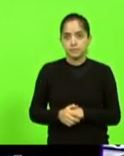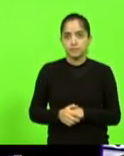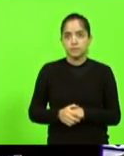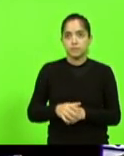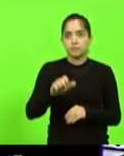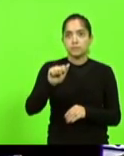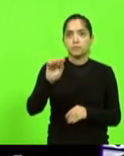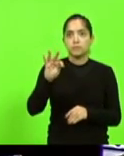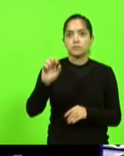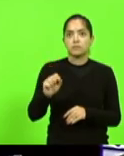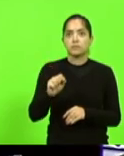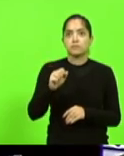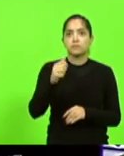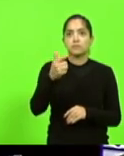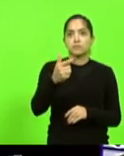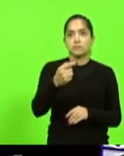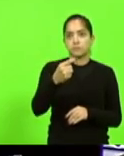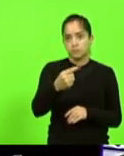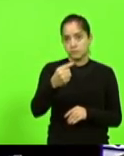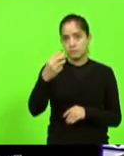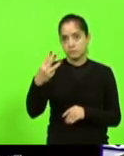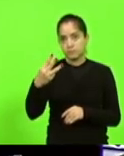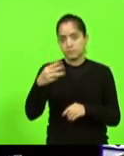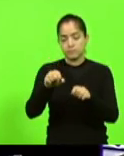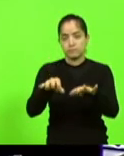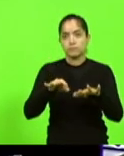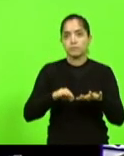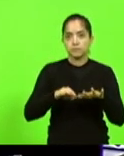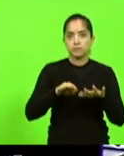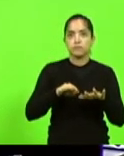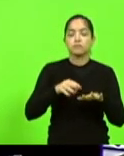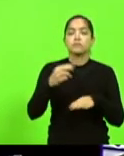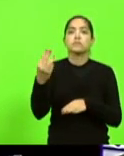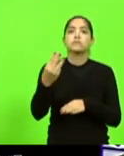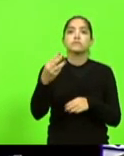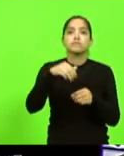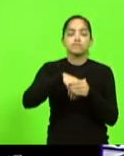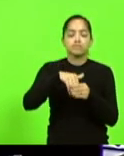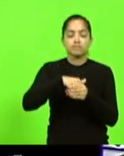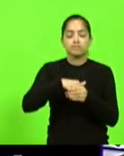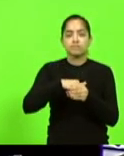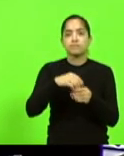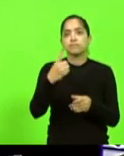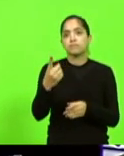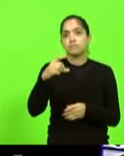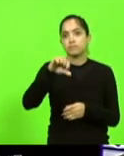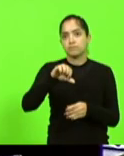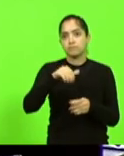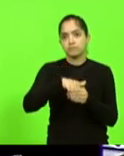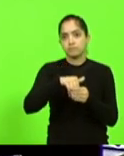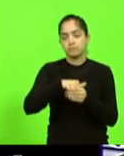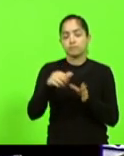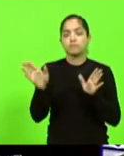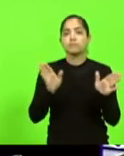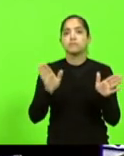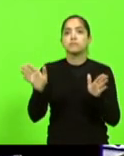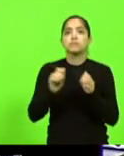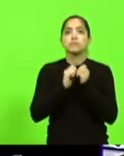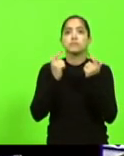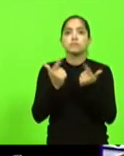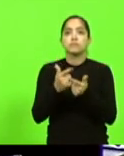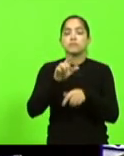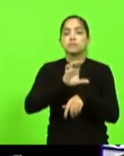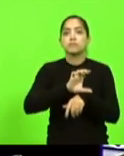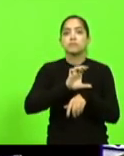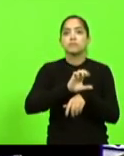da 13ª sessão extraordinária da 3ª sessão legislativa da 19ª